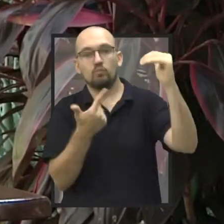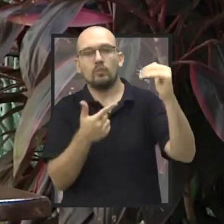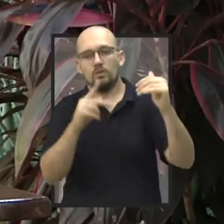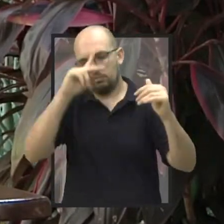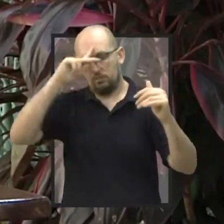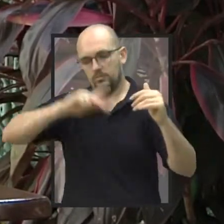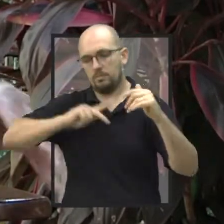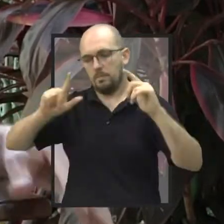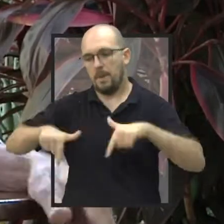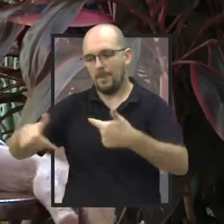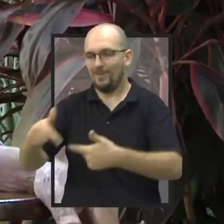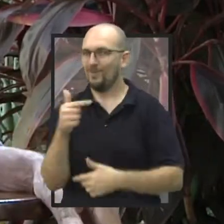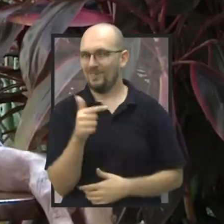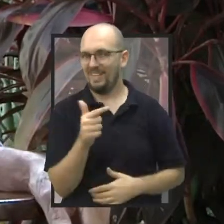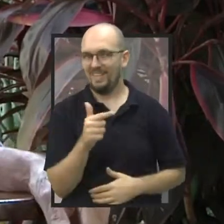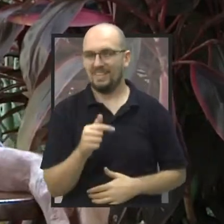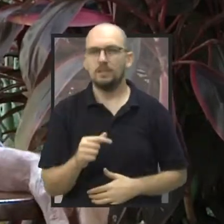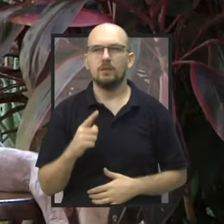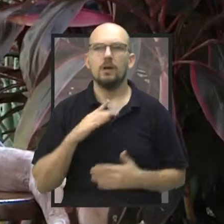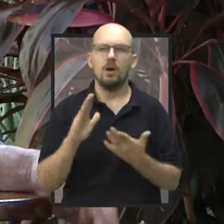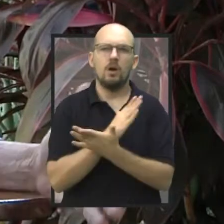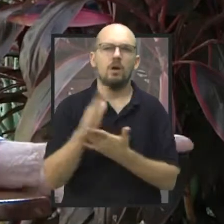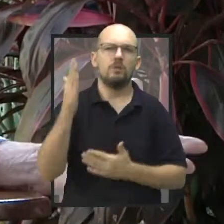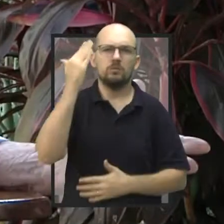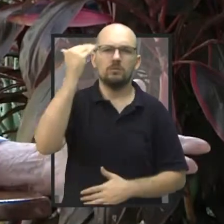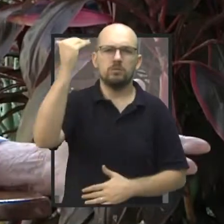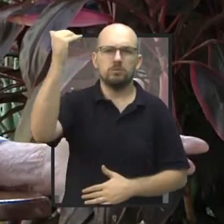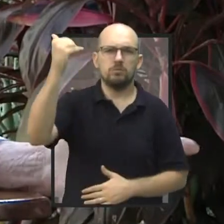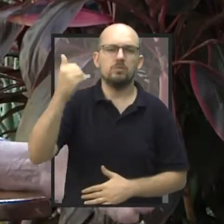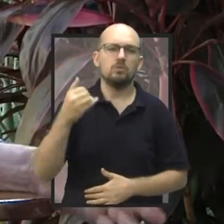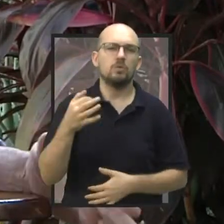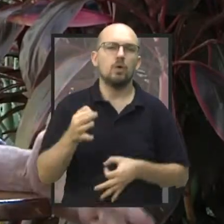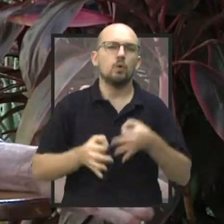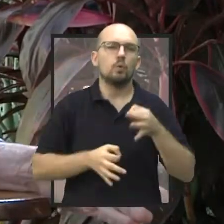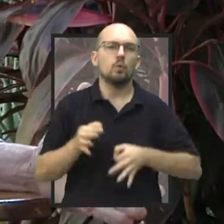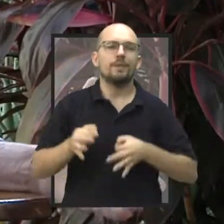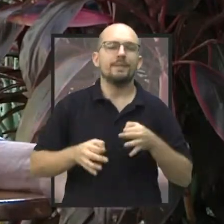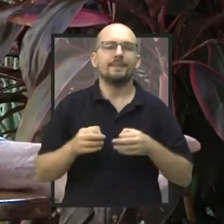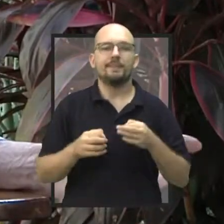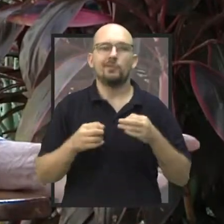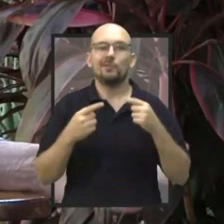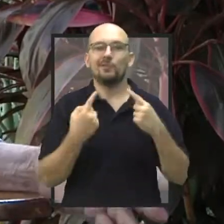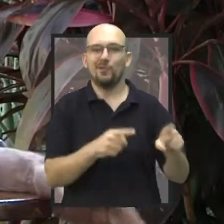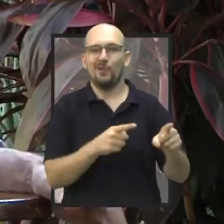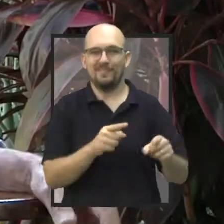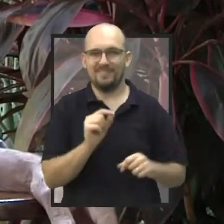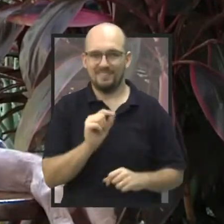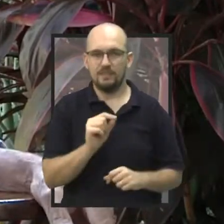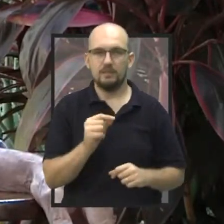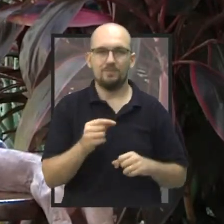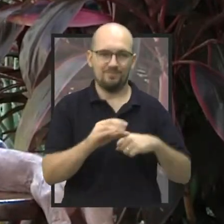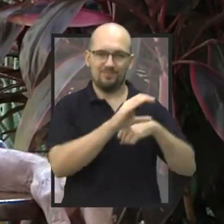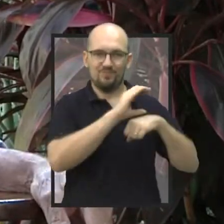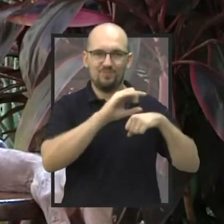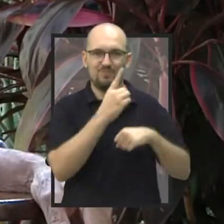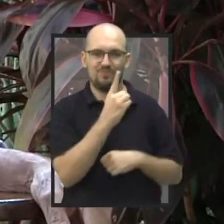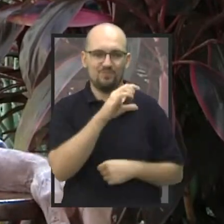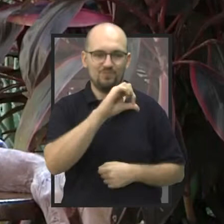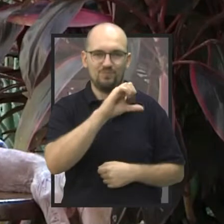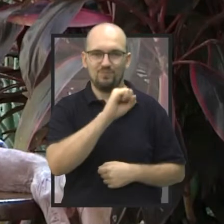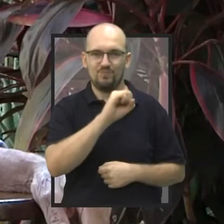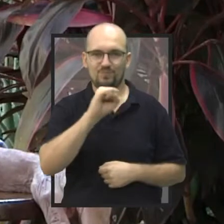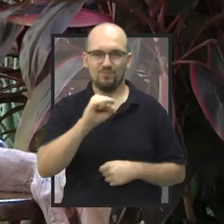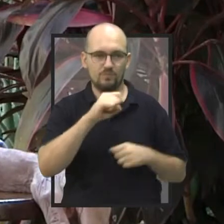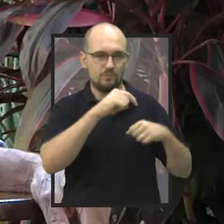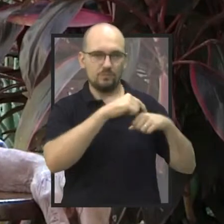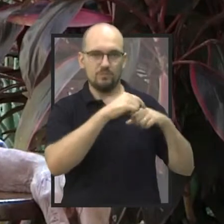Aliás, existem aí juristas famosos que criticam o fato de a Constituição de 1988